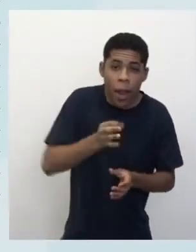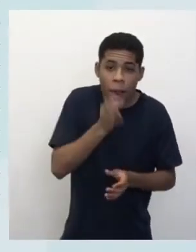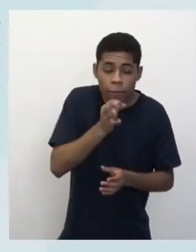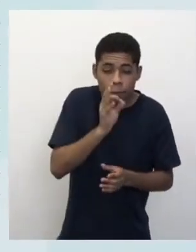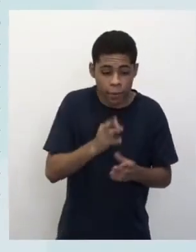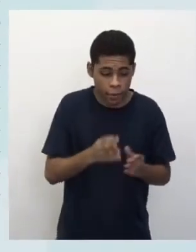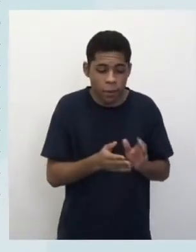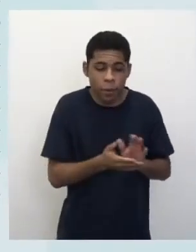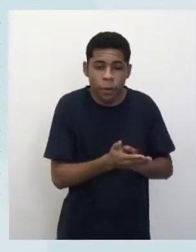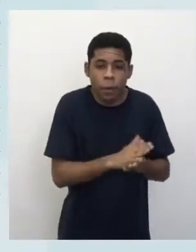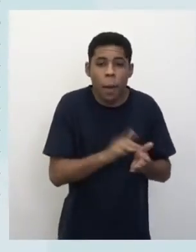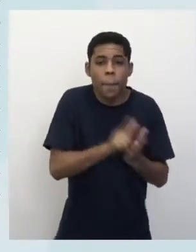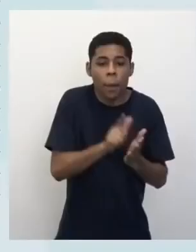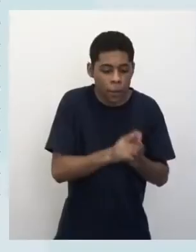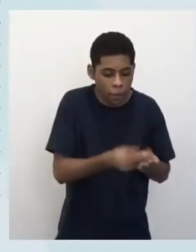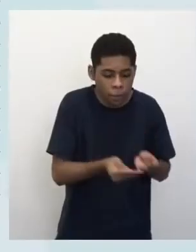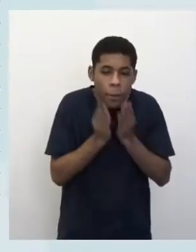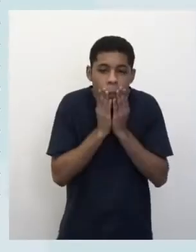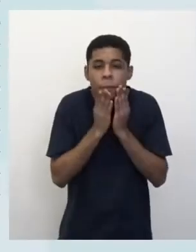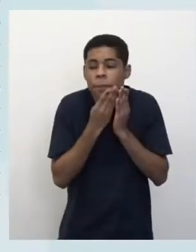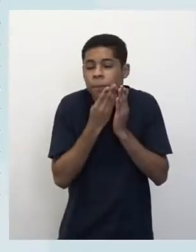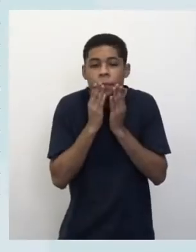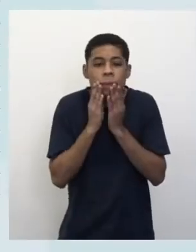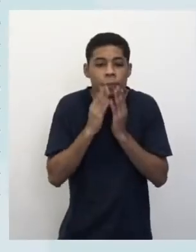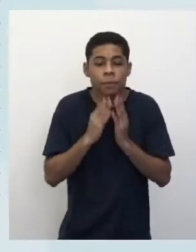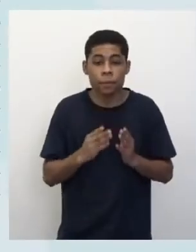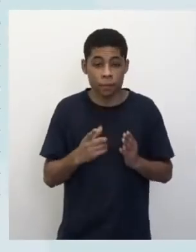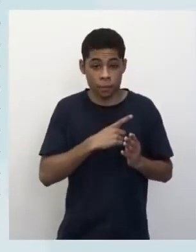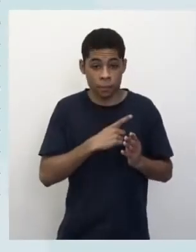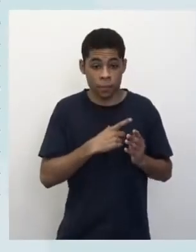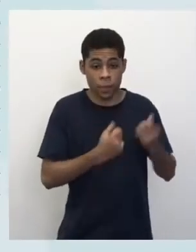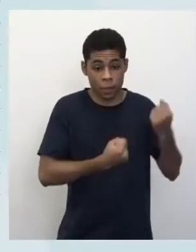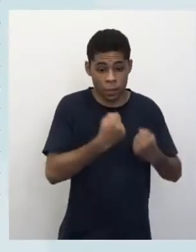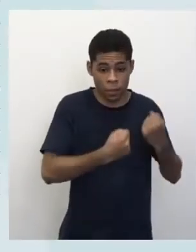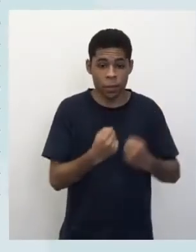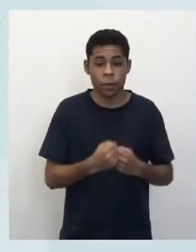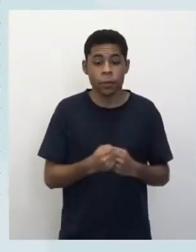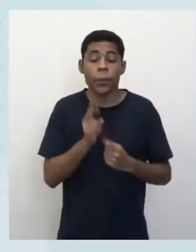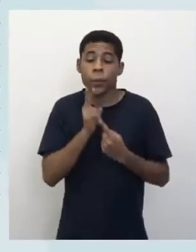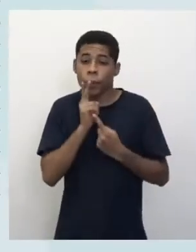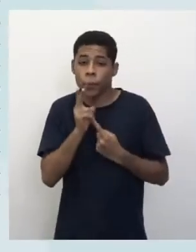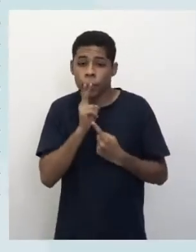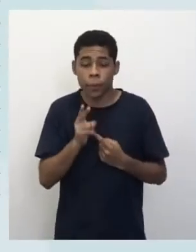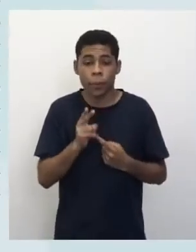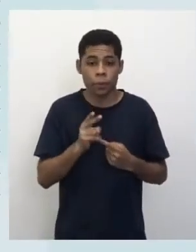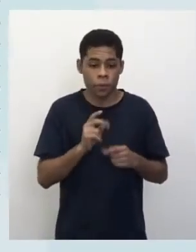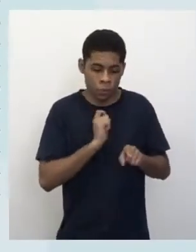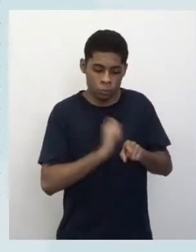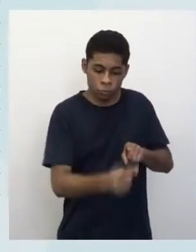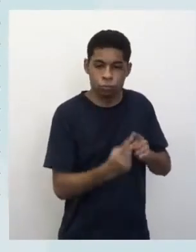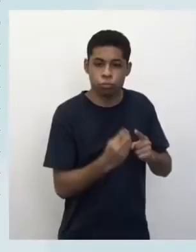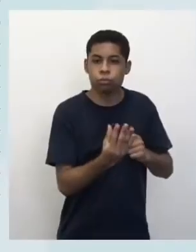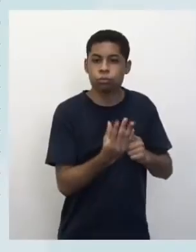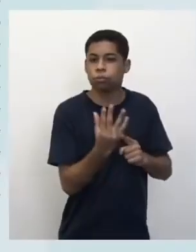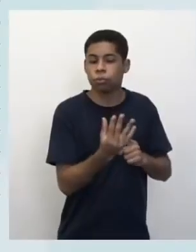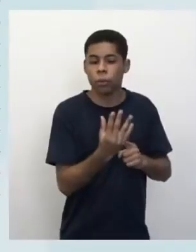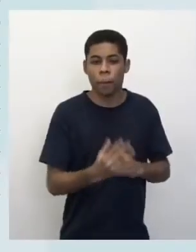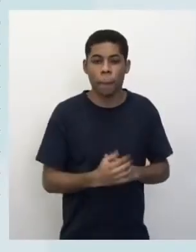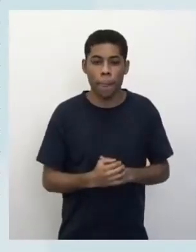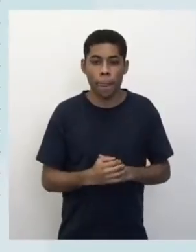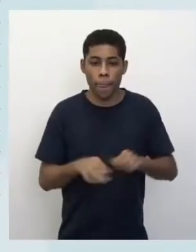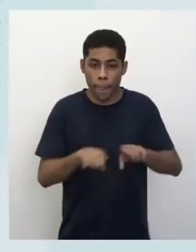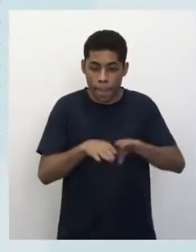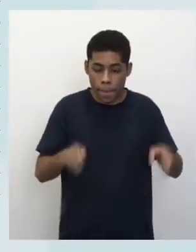guardanapos. Quadros. Pasta, carro. Cigarro, fósforo. Mesa e